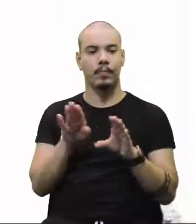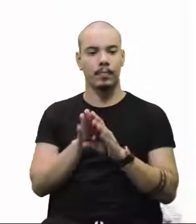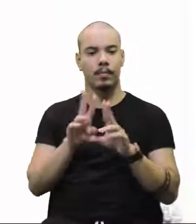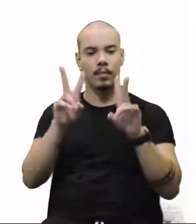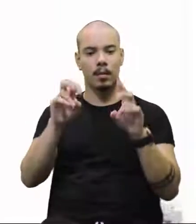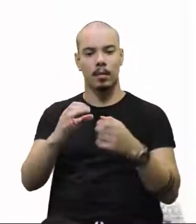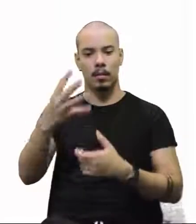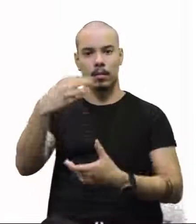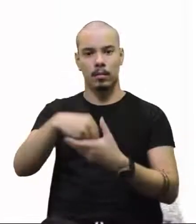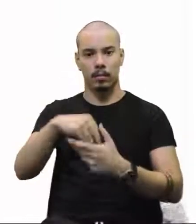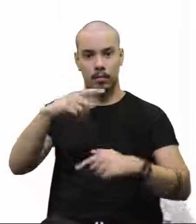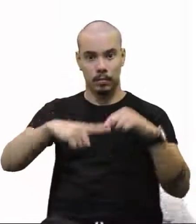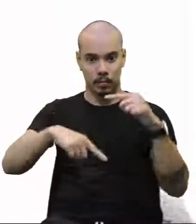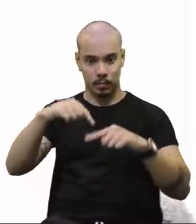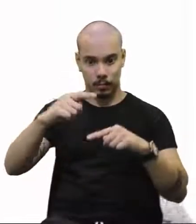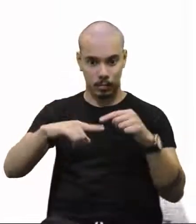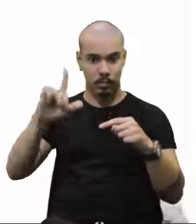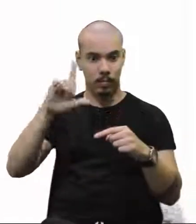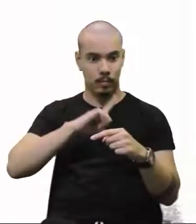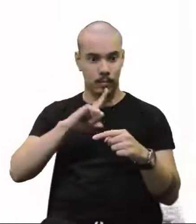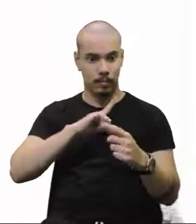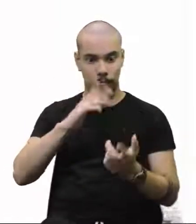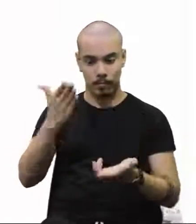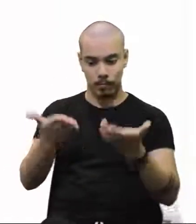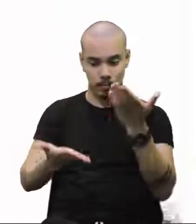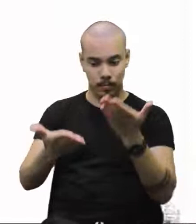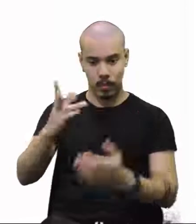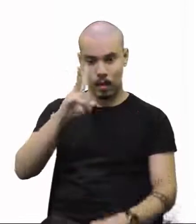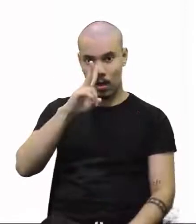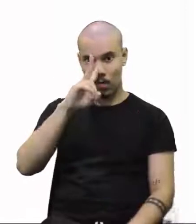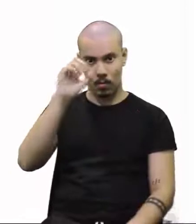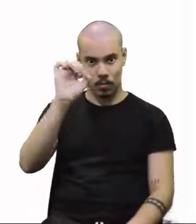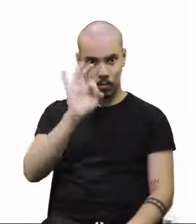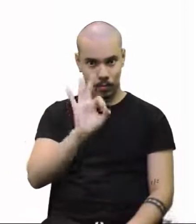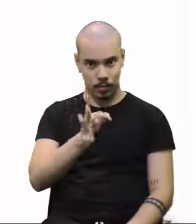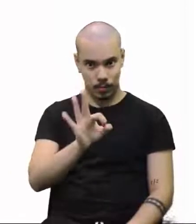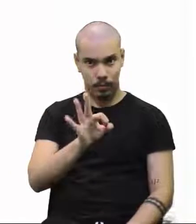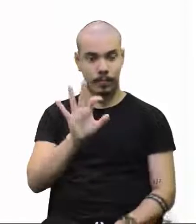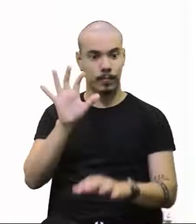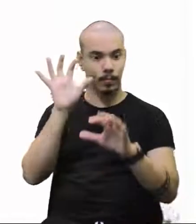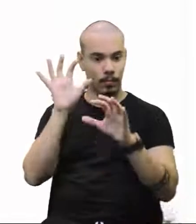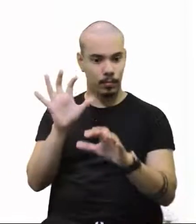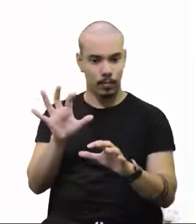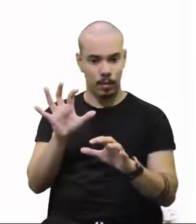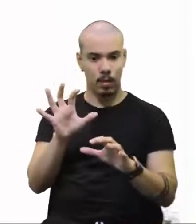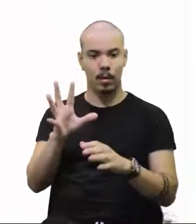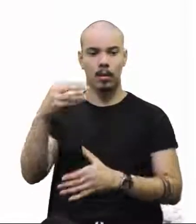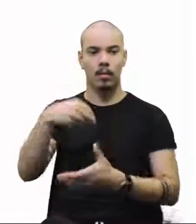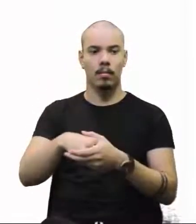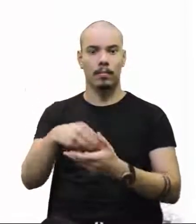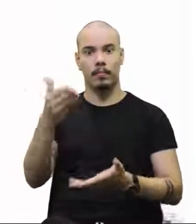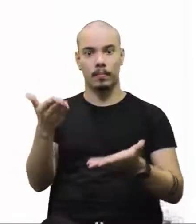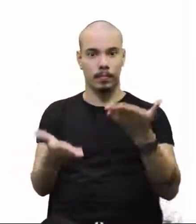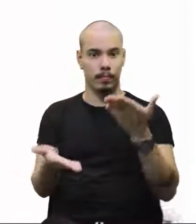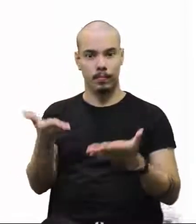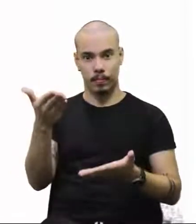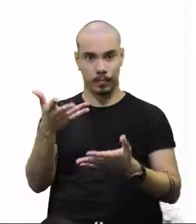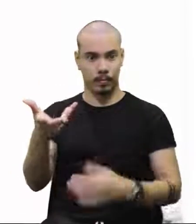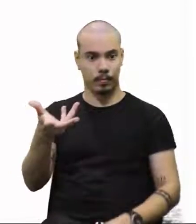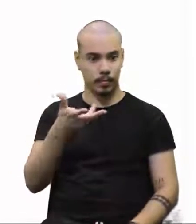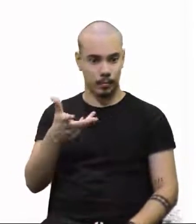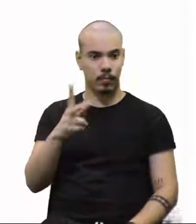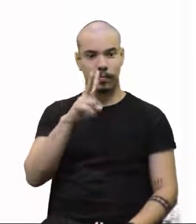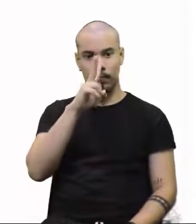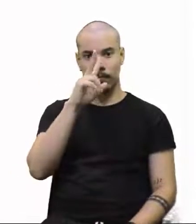portadores de carga, que tendem a equilibrar a força magnética. Dessa maneira, no equilíbrio, as intensidades